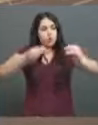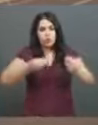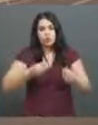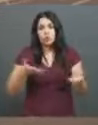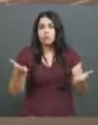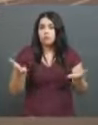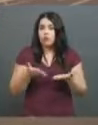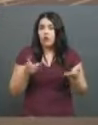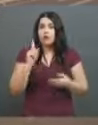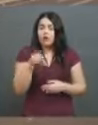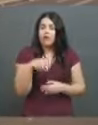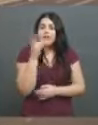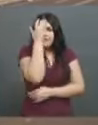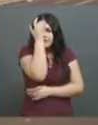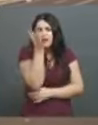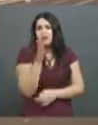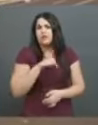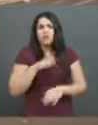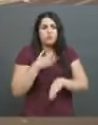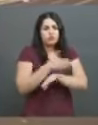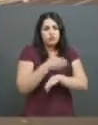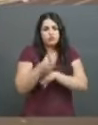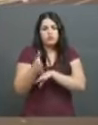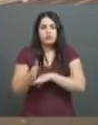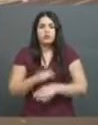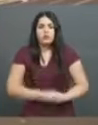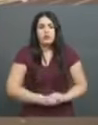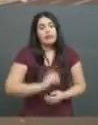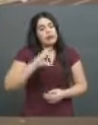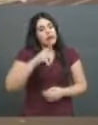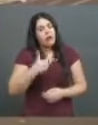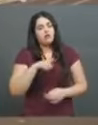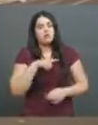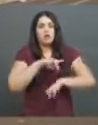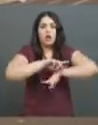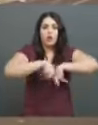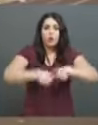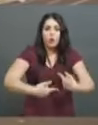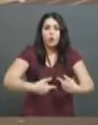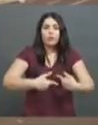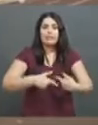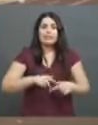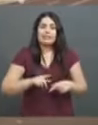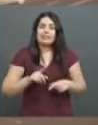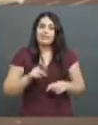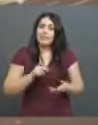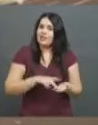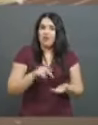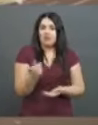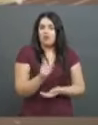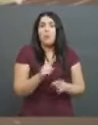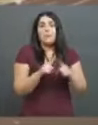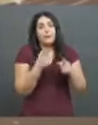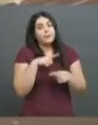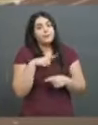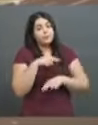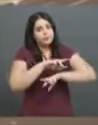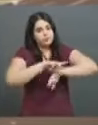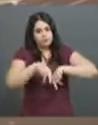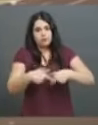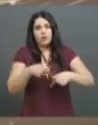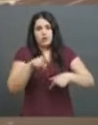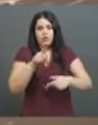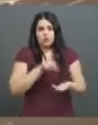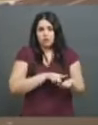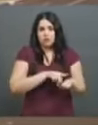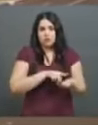é muito fácil a gente ter acesso. Claro que tem muitas coisas não tão reais, mas muitas coisas que são fato,